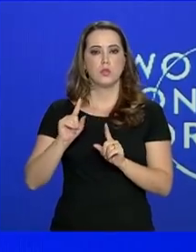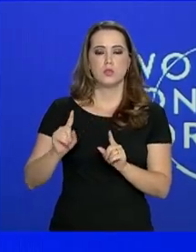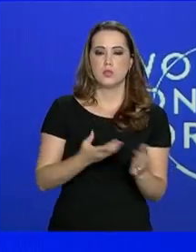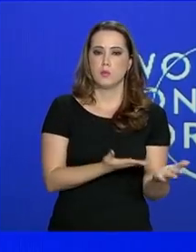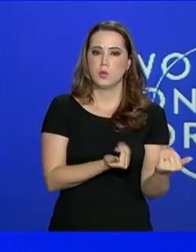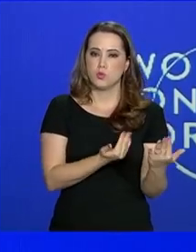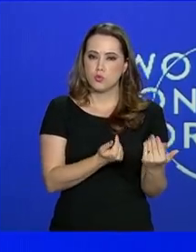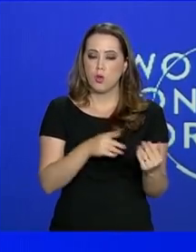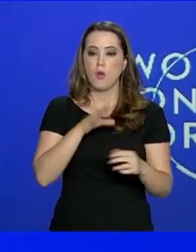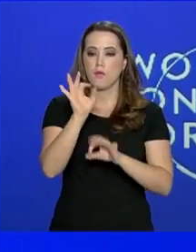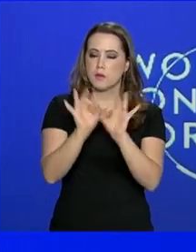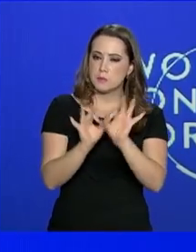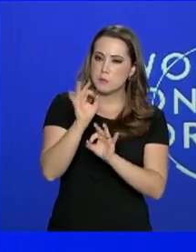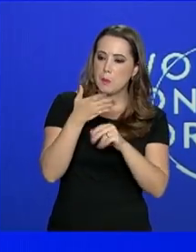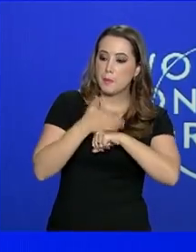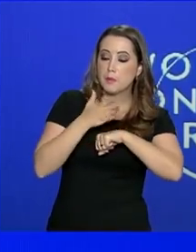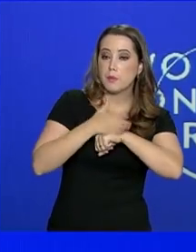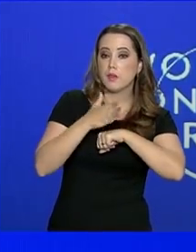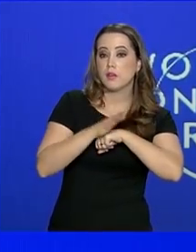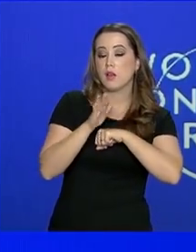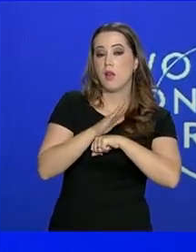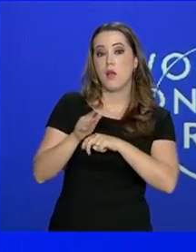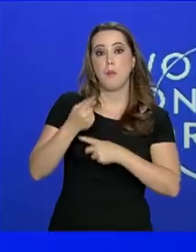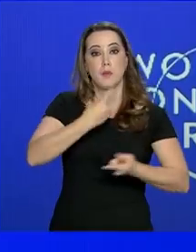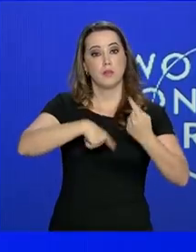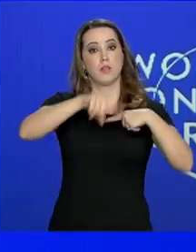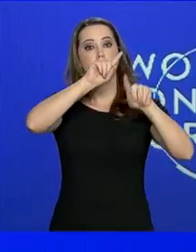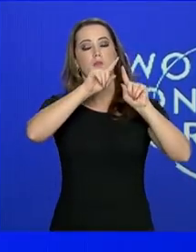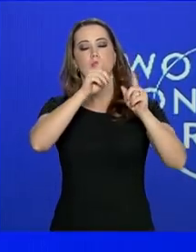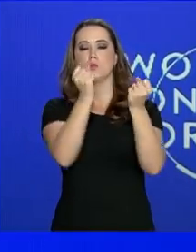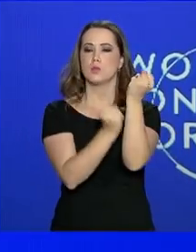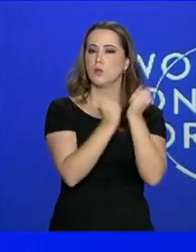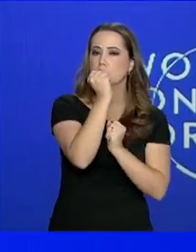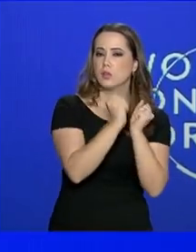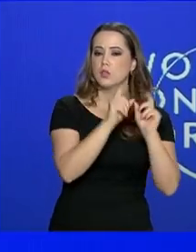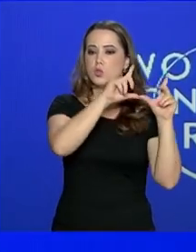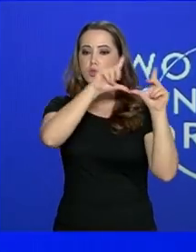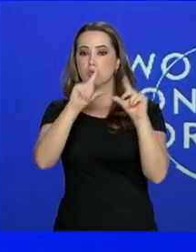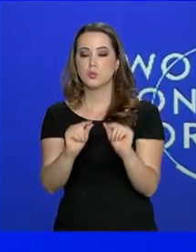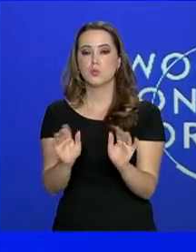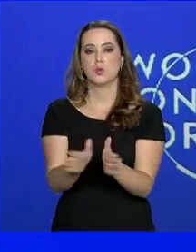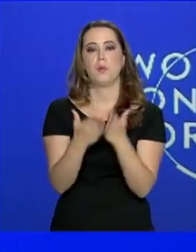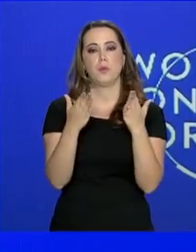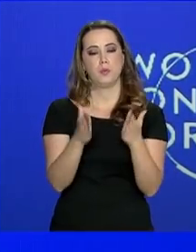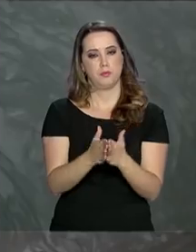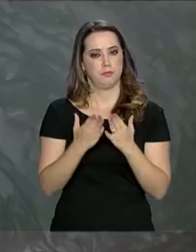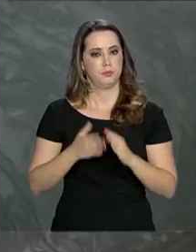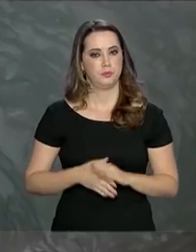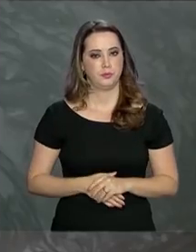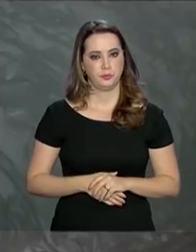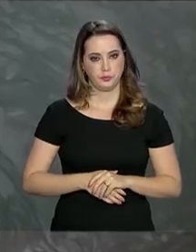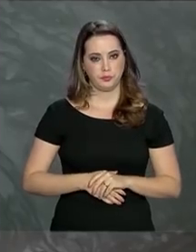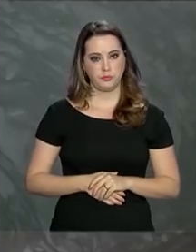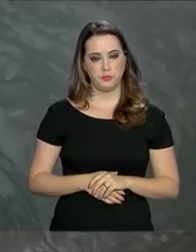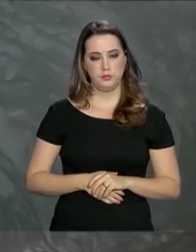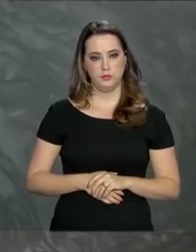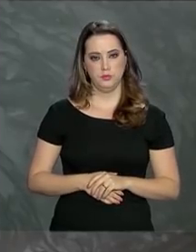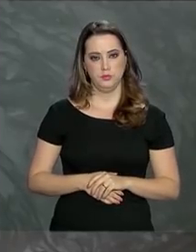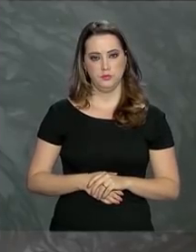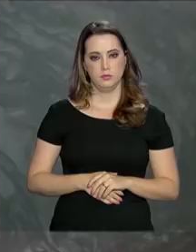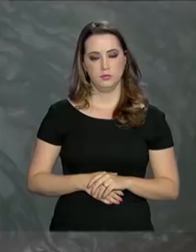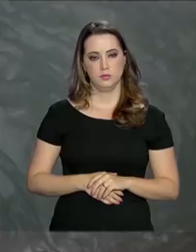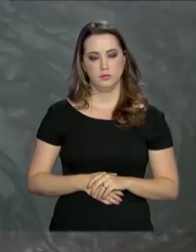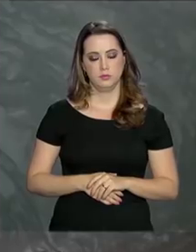quarta revolução industrial, buscando, pelo conhecimento, reduzir a pobreza e a miséria.